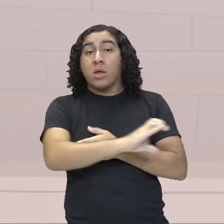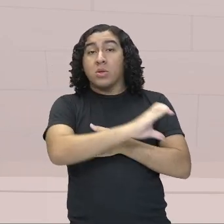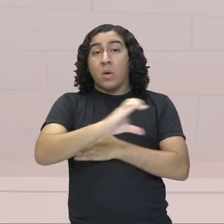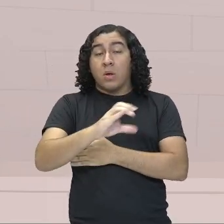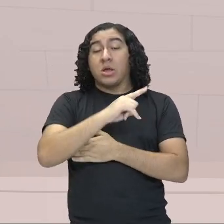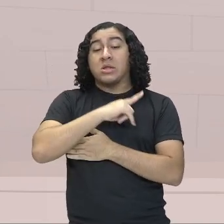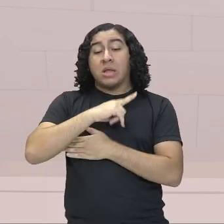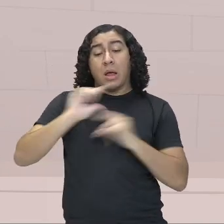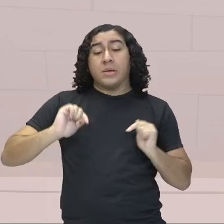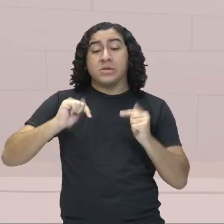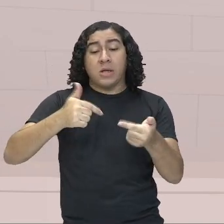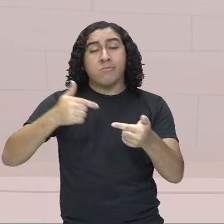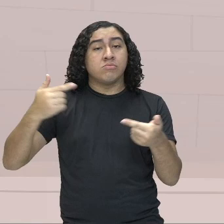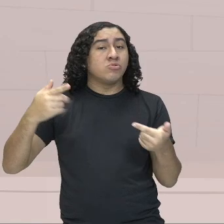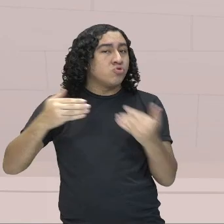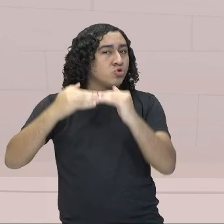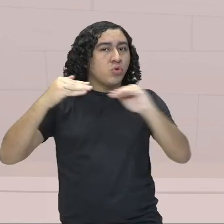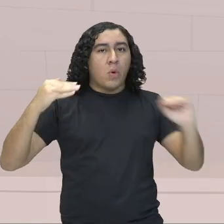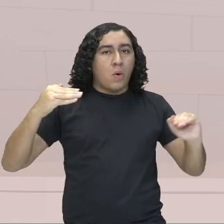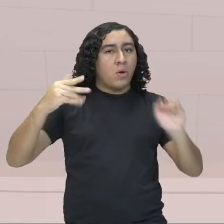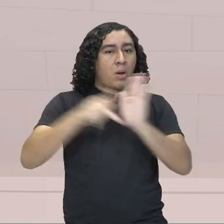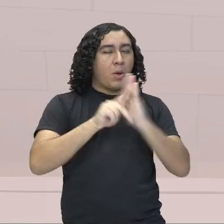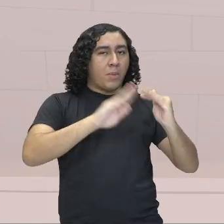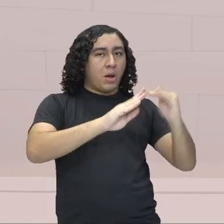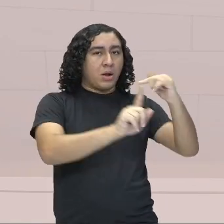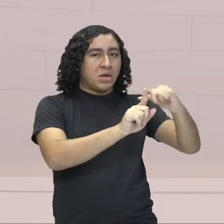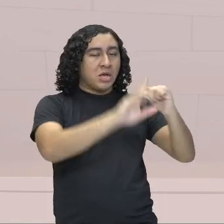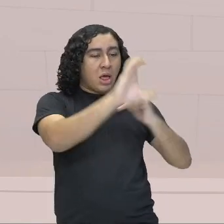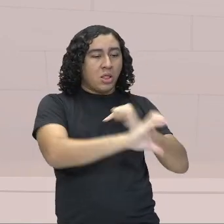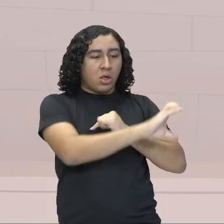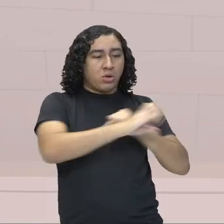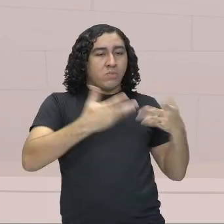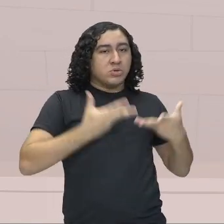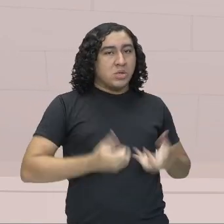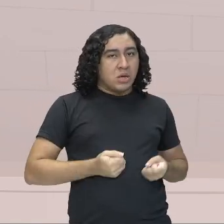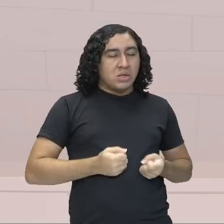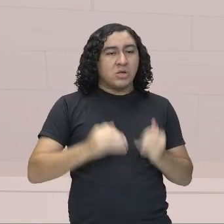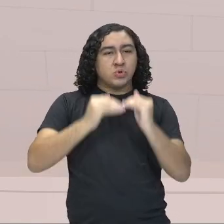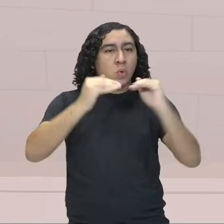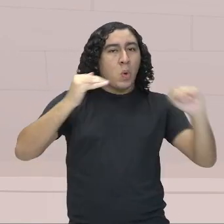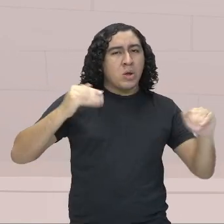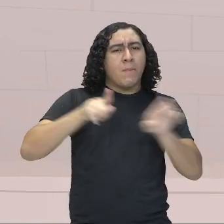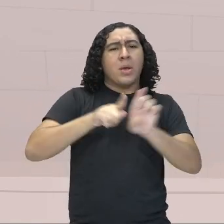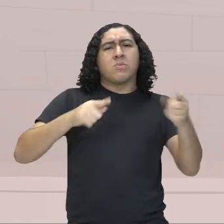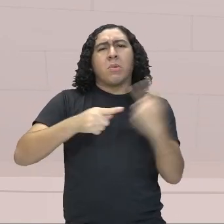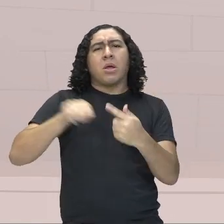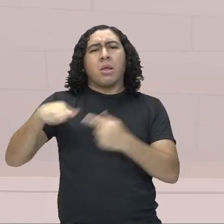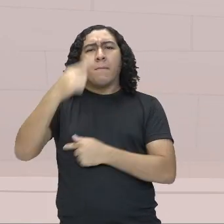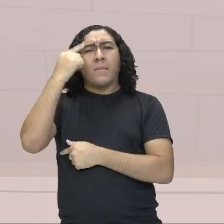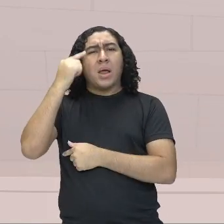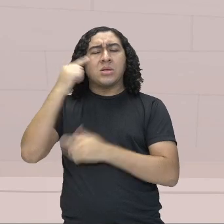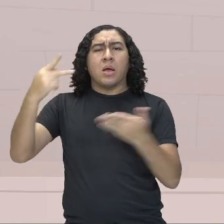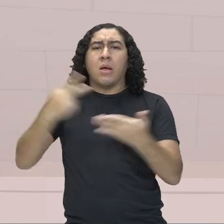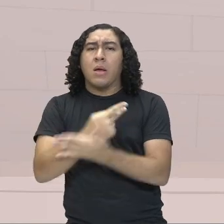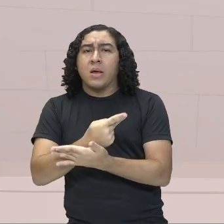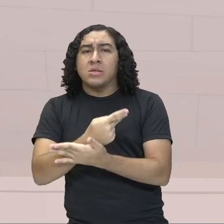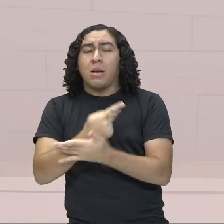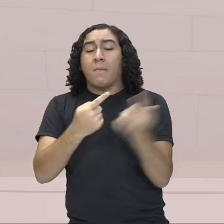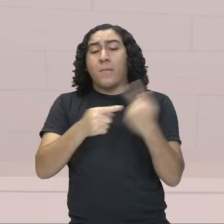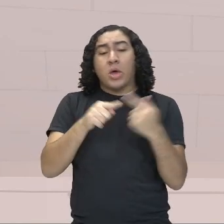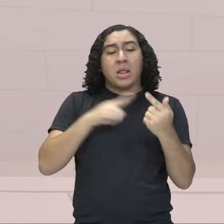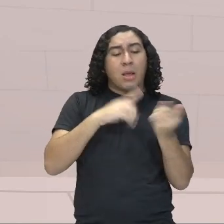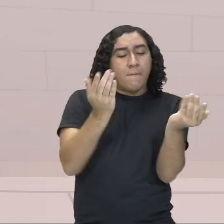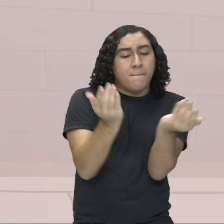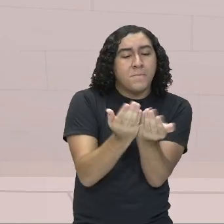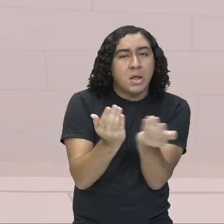considerava errada, que a Igreja Católica estava adotando. Mas por que ele considerava errada? Porque não estava de acordo com a Bíblia, de acordo